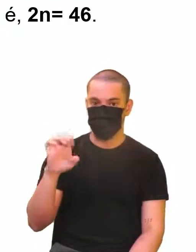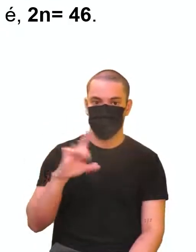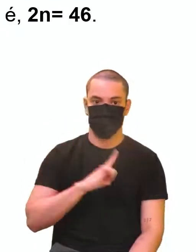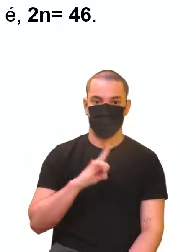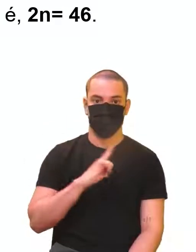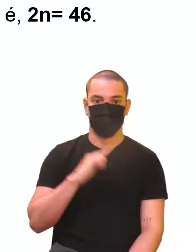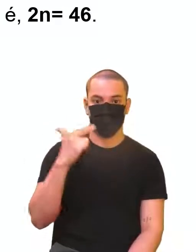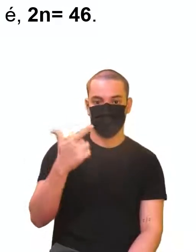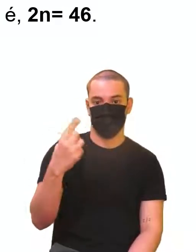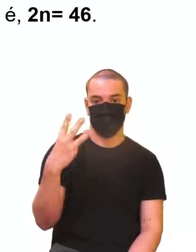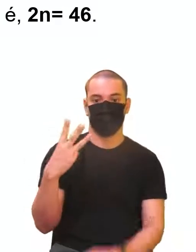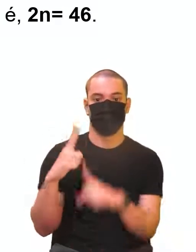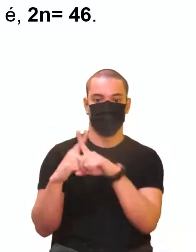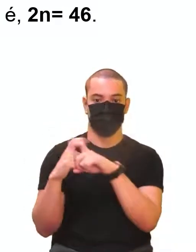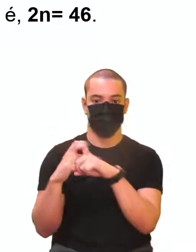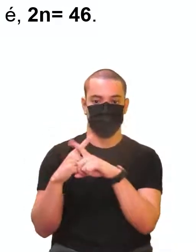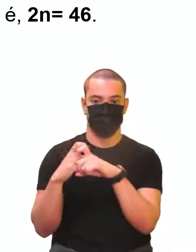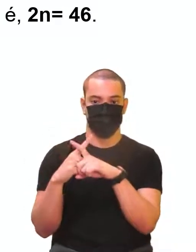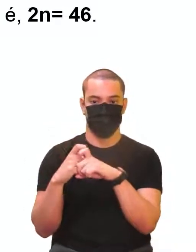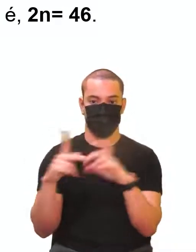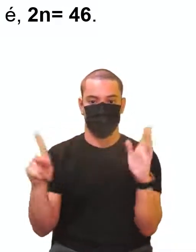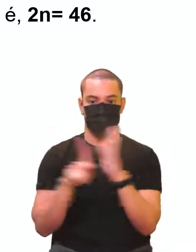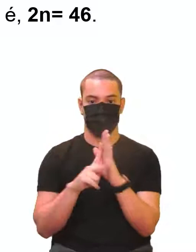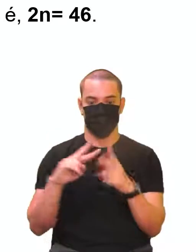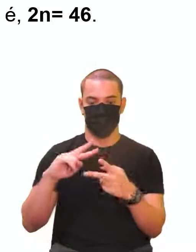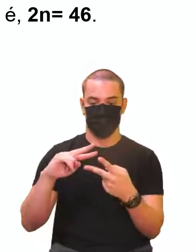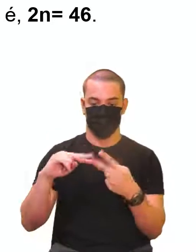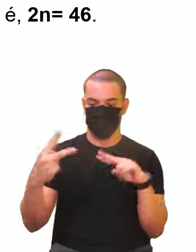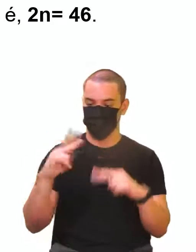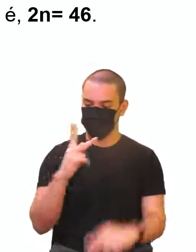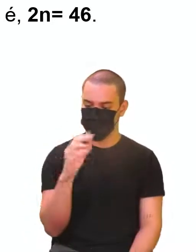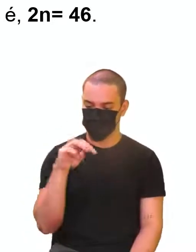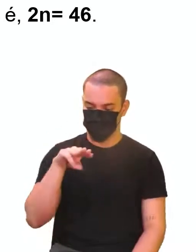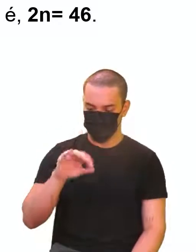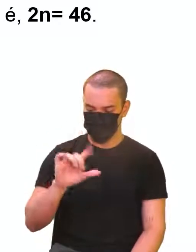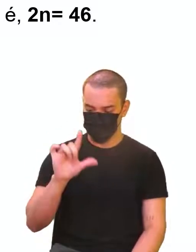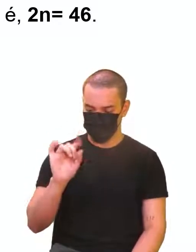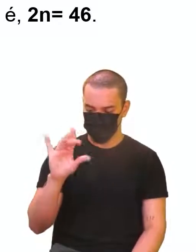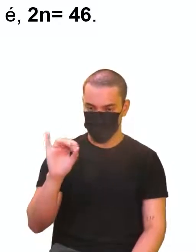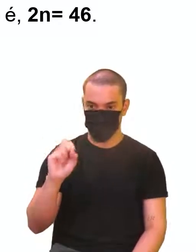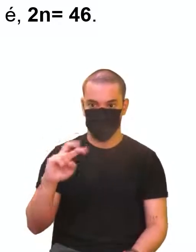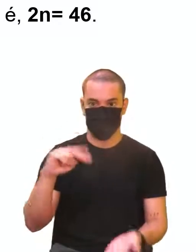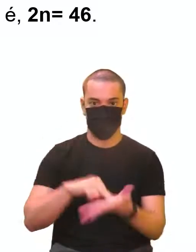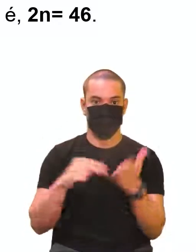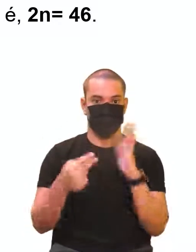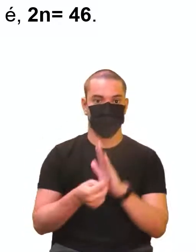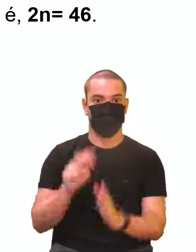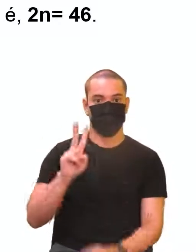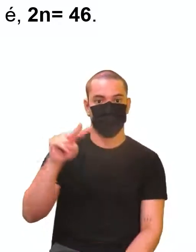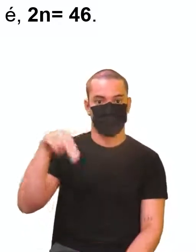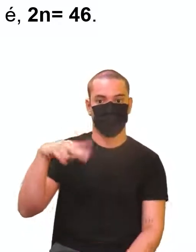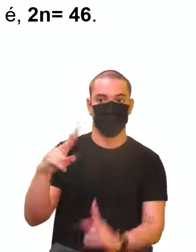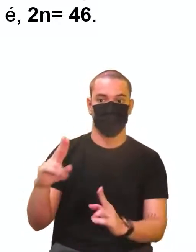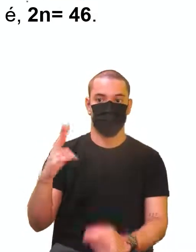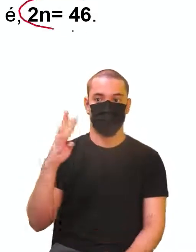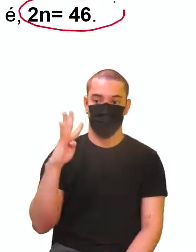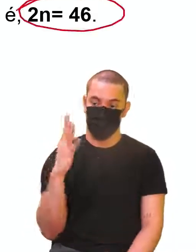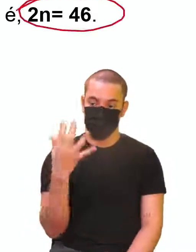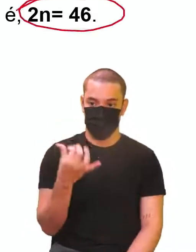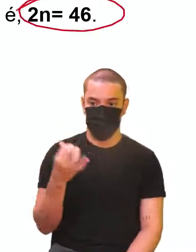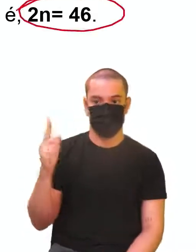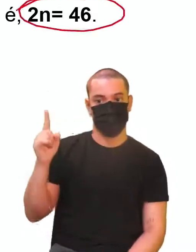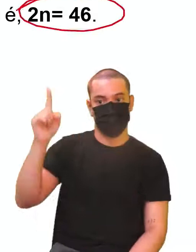23 pares de cromossomos homólogos. Isto é, 2N igual a